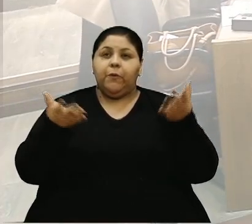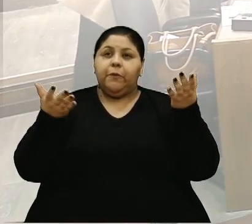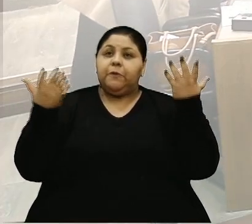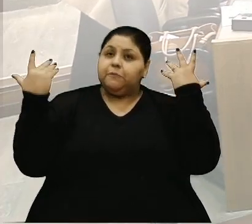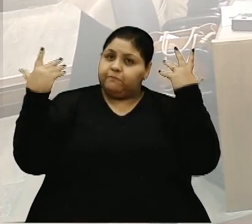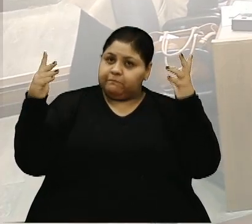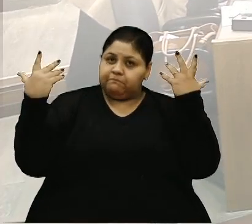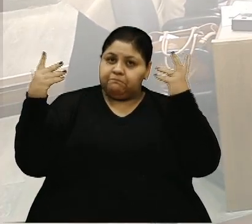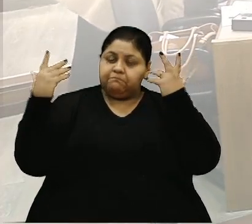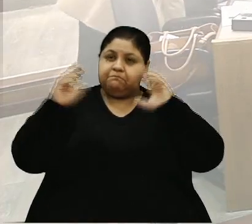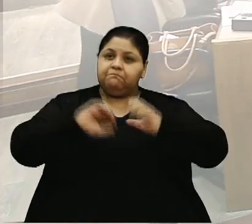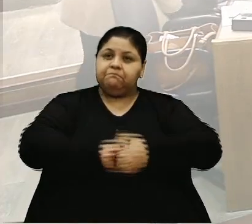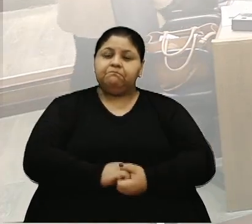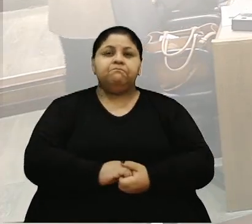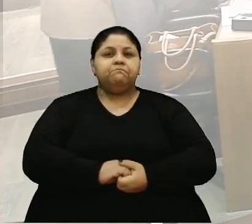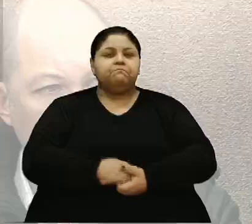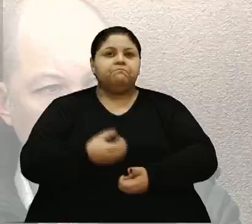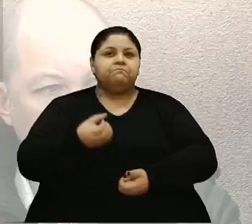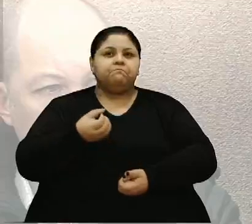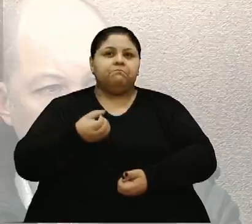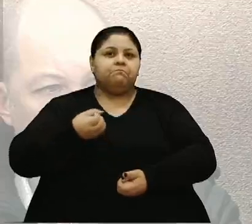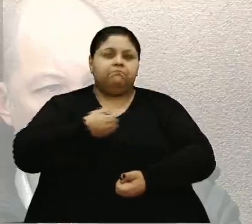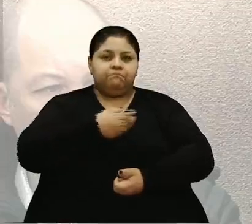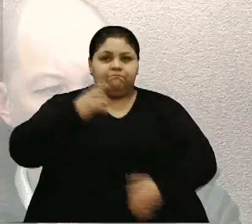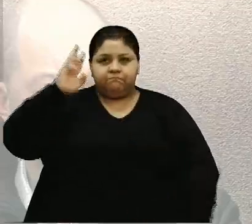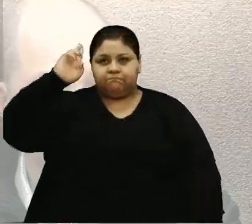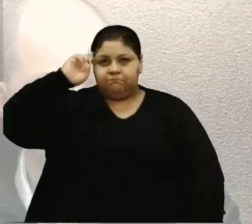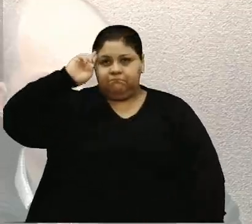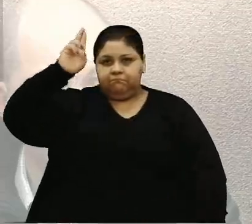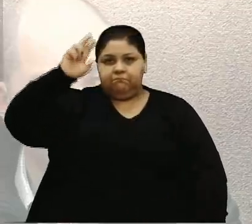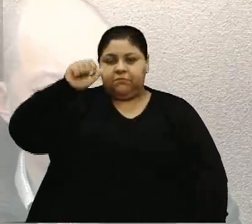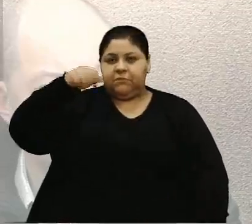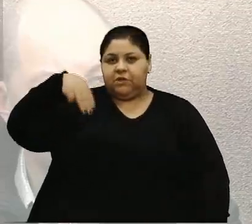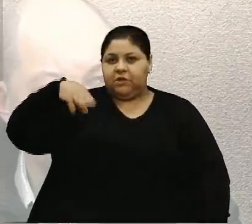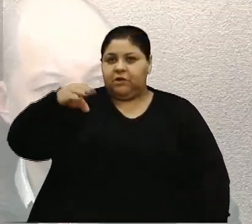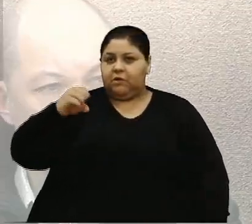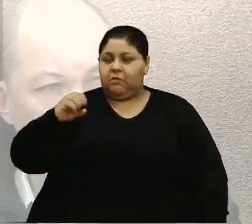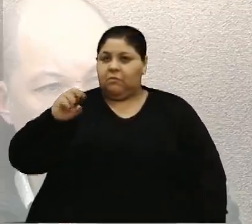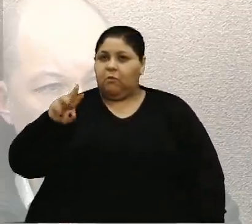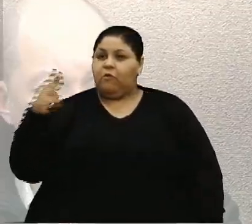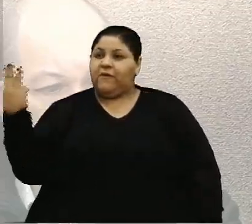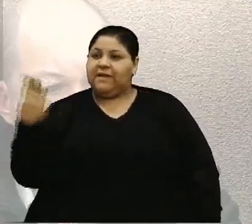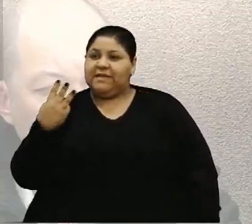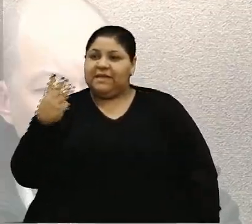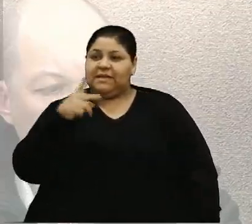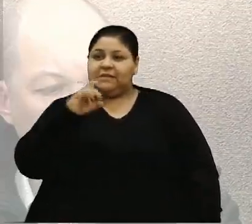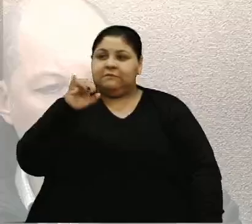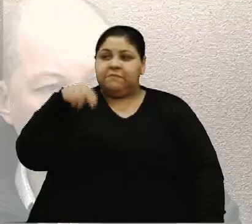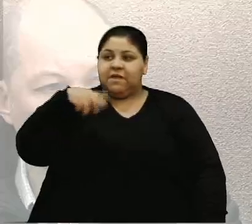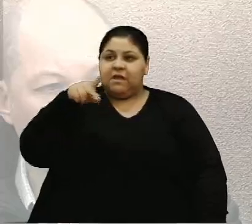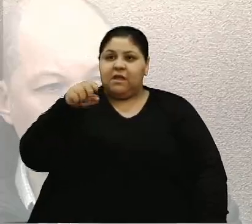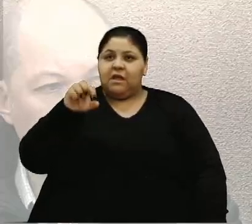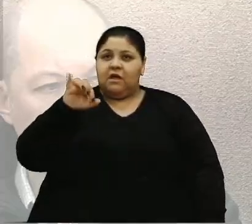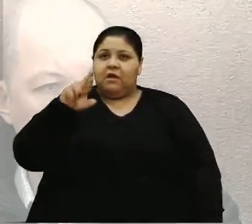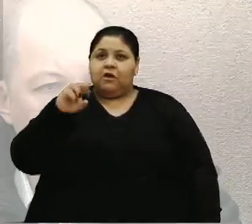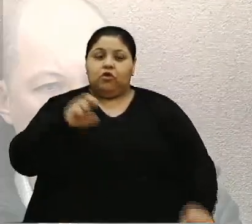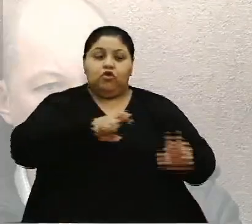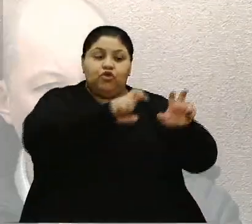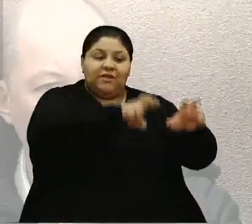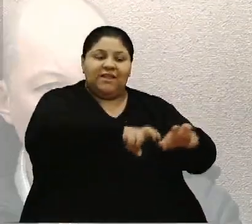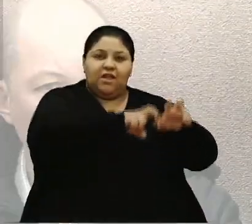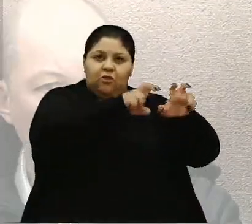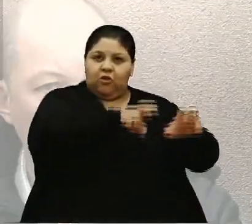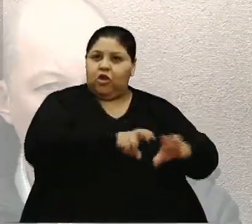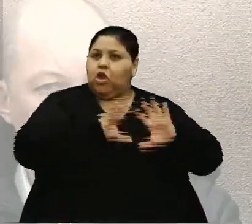felicitar a nova diretoria da MOB Três Pinheiros de Fazenda Souza, que ontem, numa reunião com todos